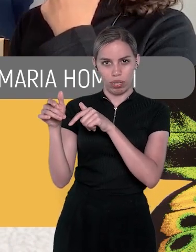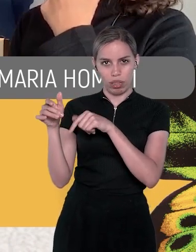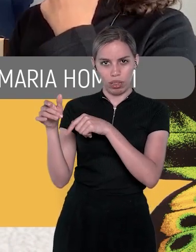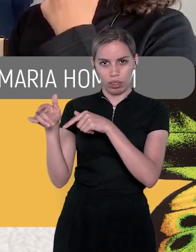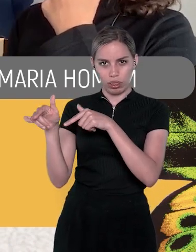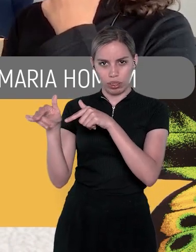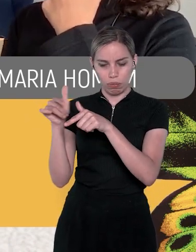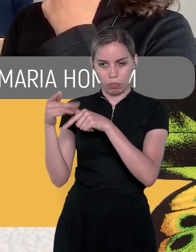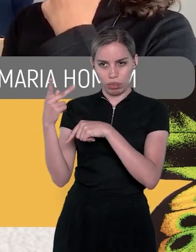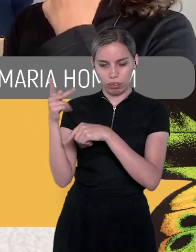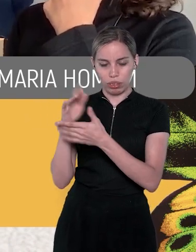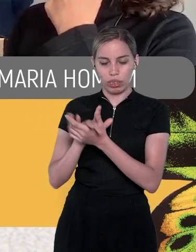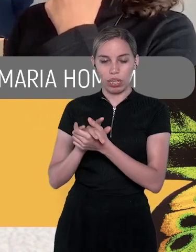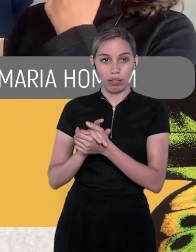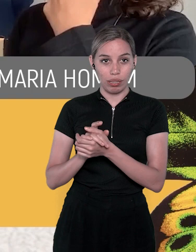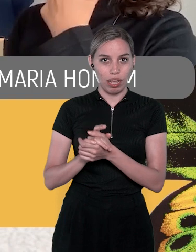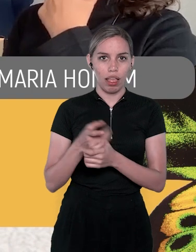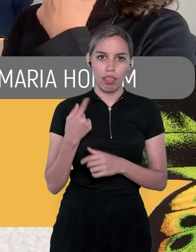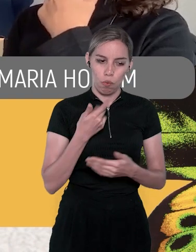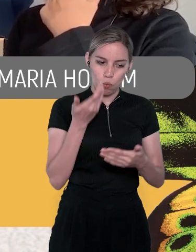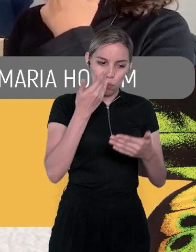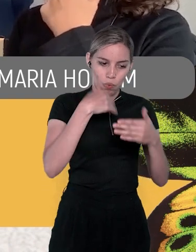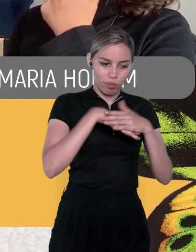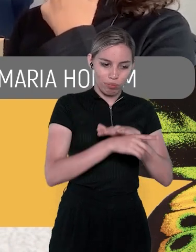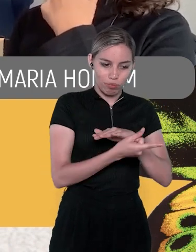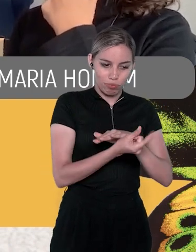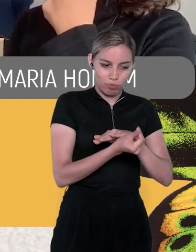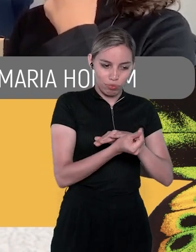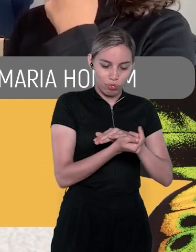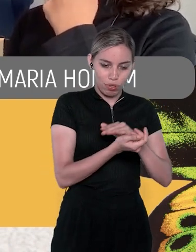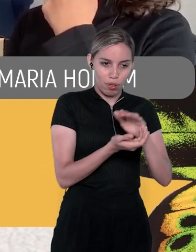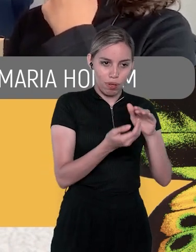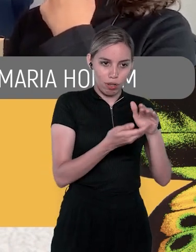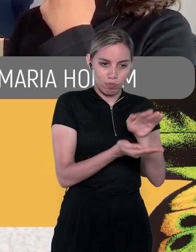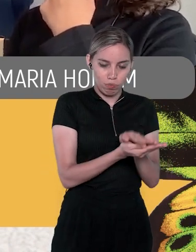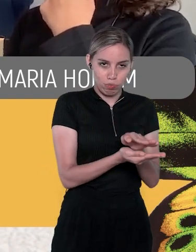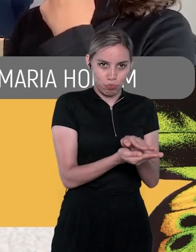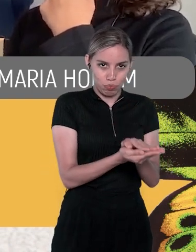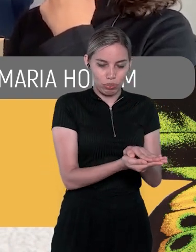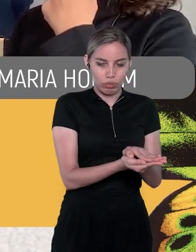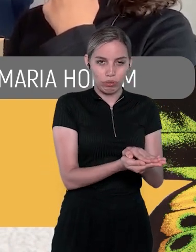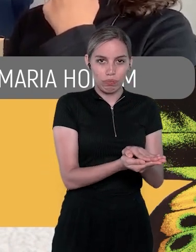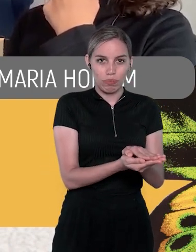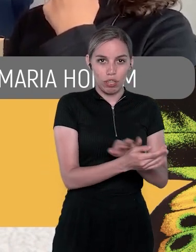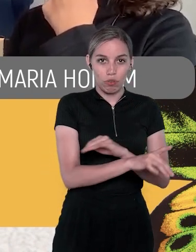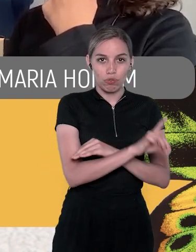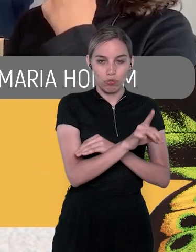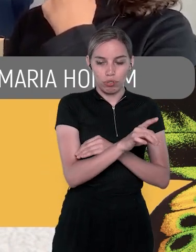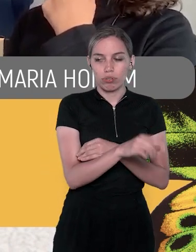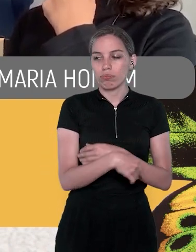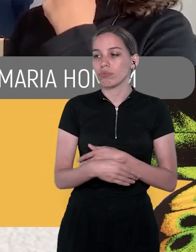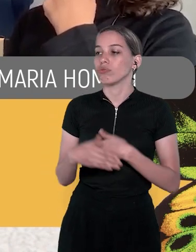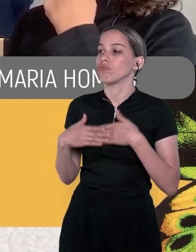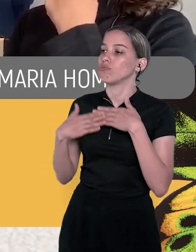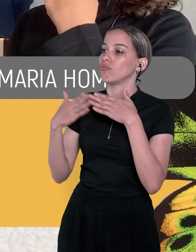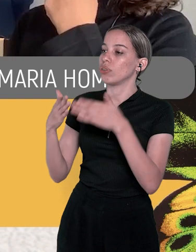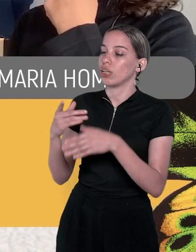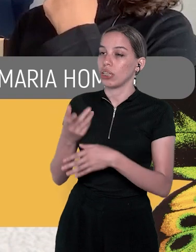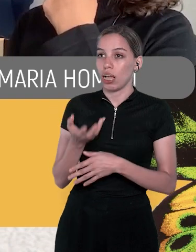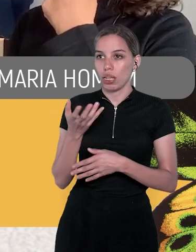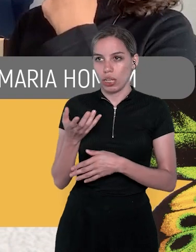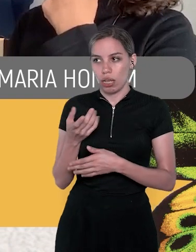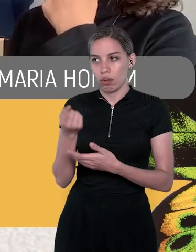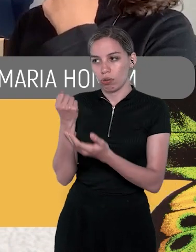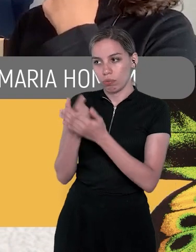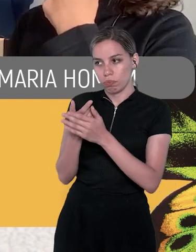fazendo poupança para um dia chegar a poder comprar um trabalho da Anabela. E ela disse, não, venha